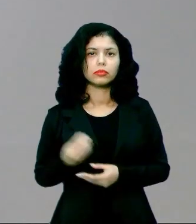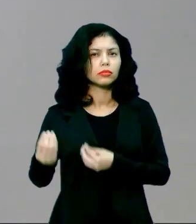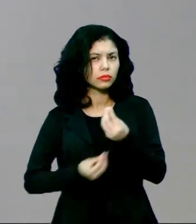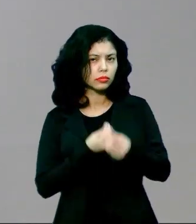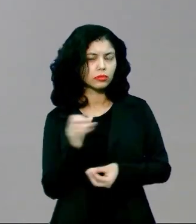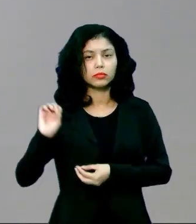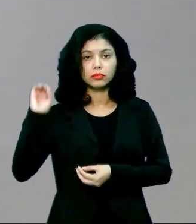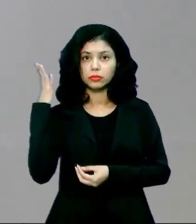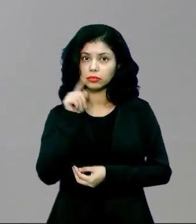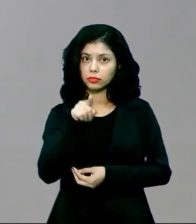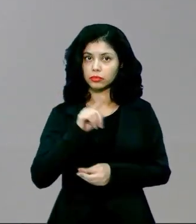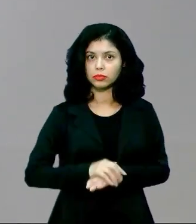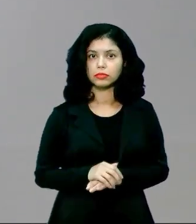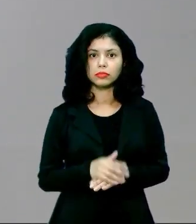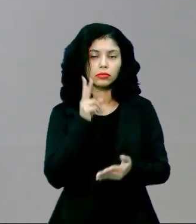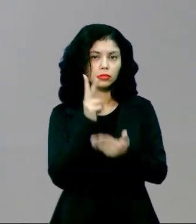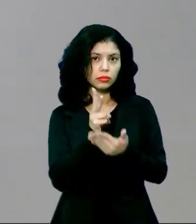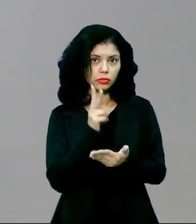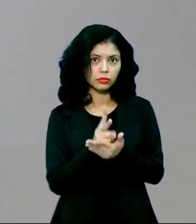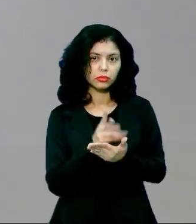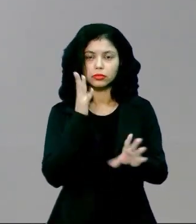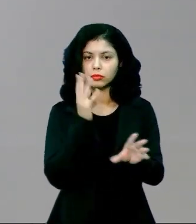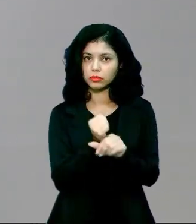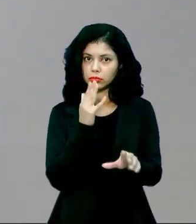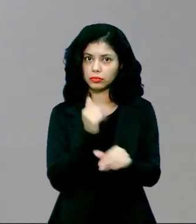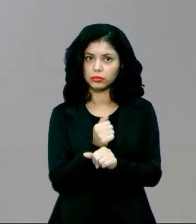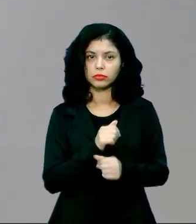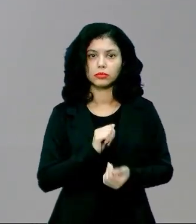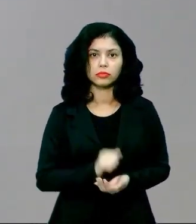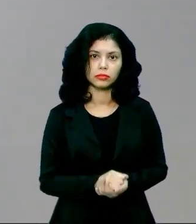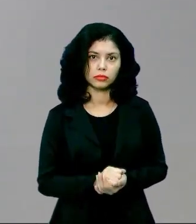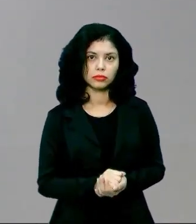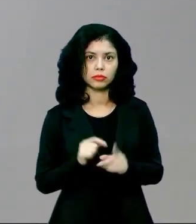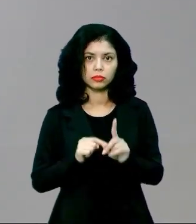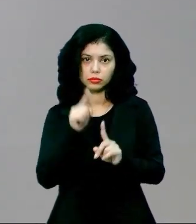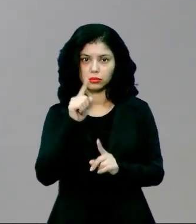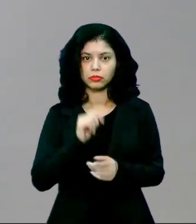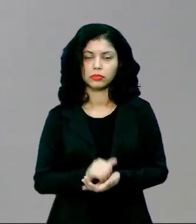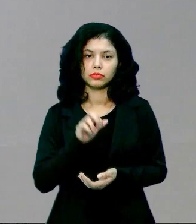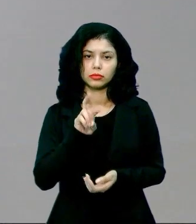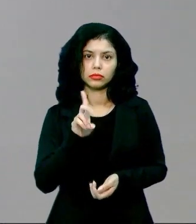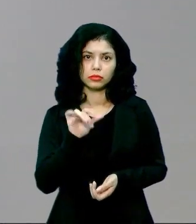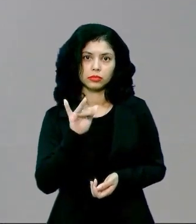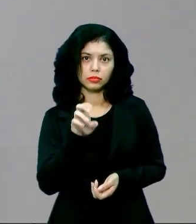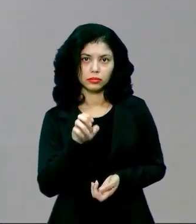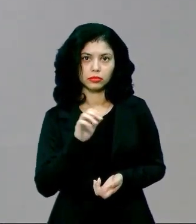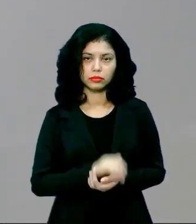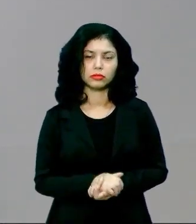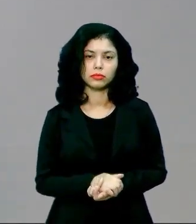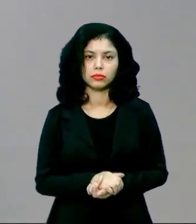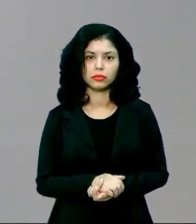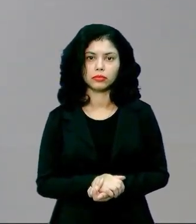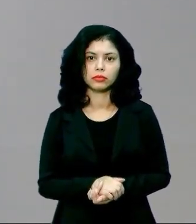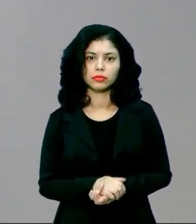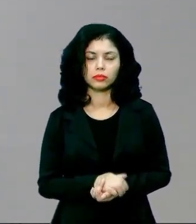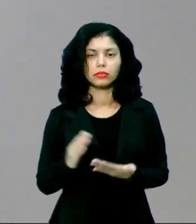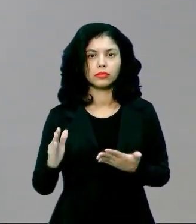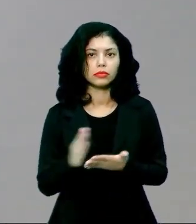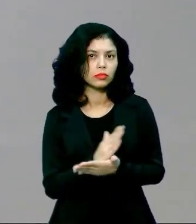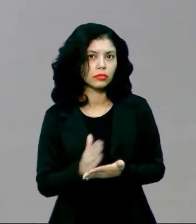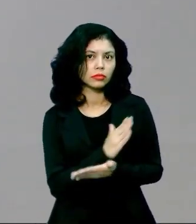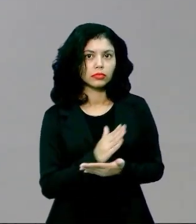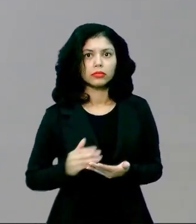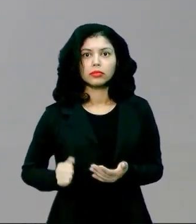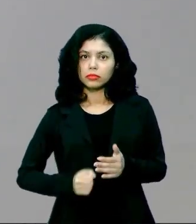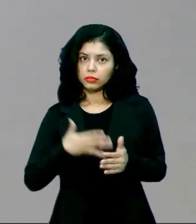que se faz essa variação? Sempre adicionando o volume, sempre adicionando o solvente. Então algumas